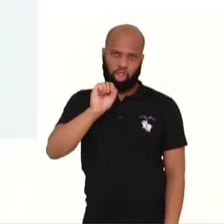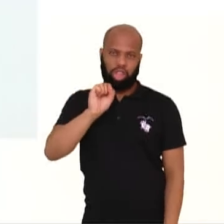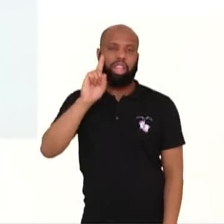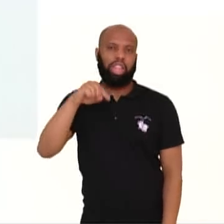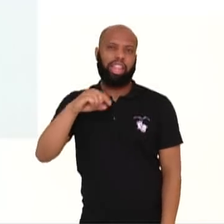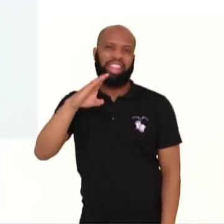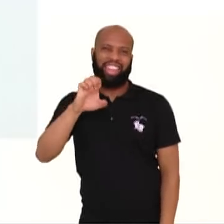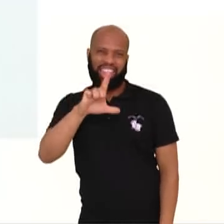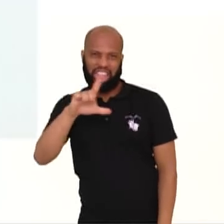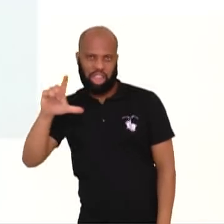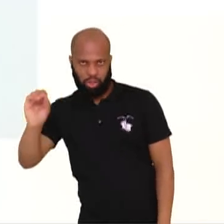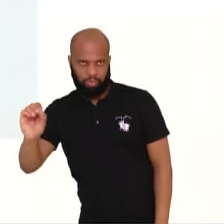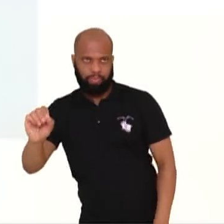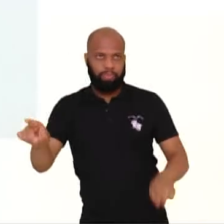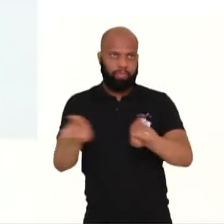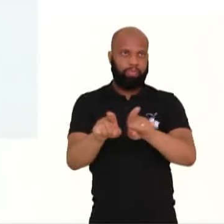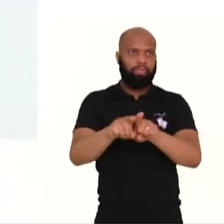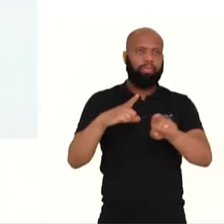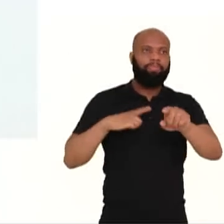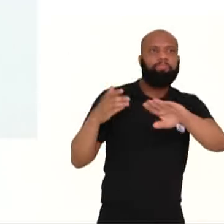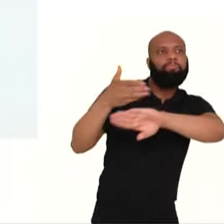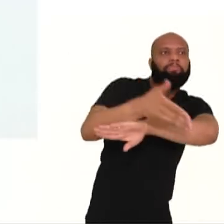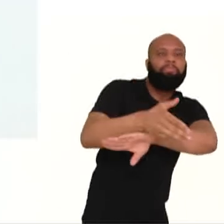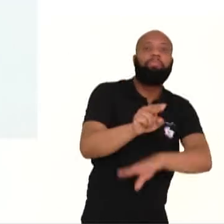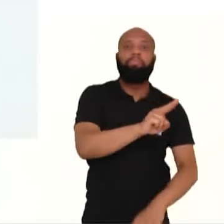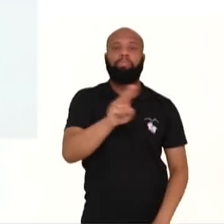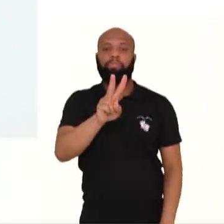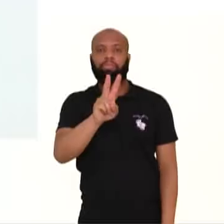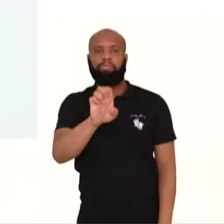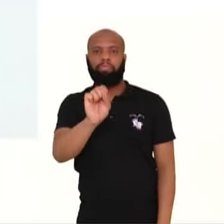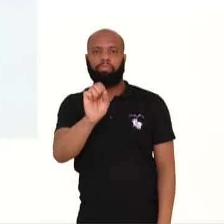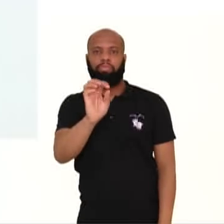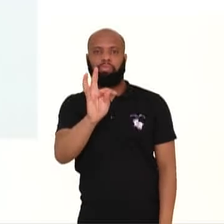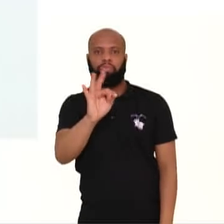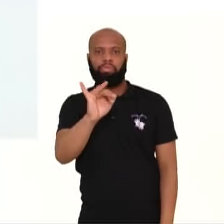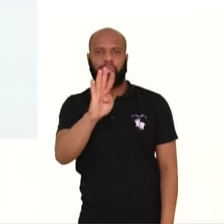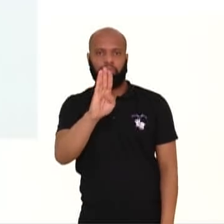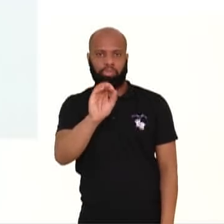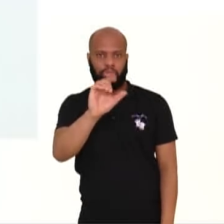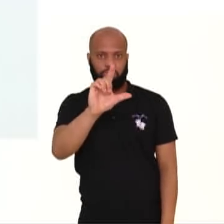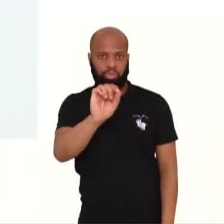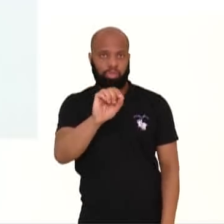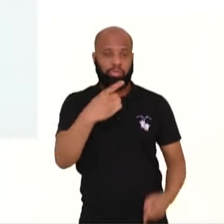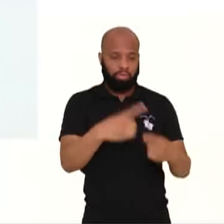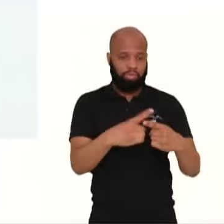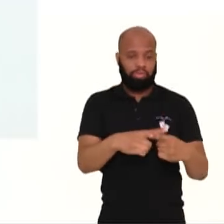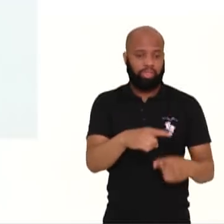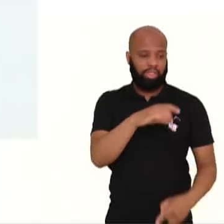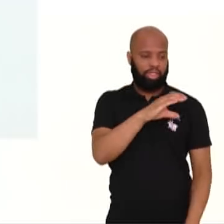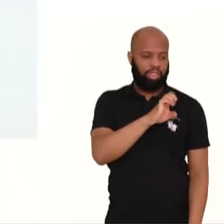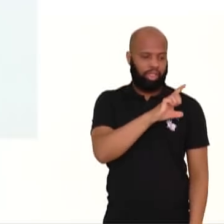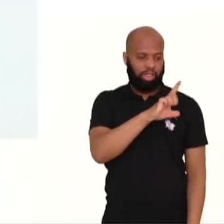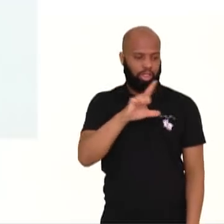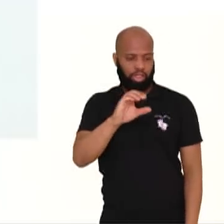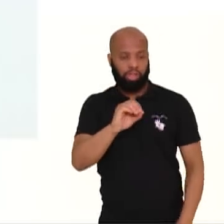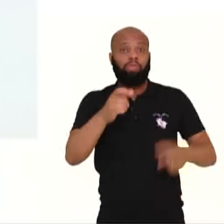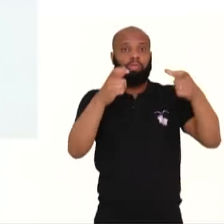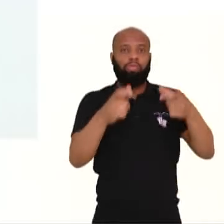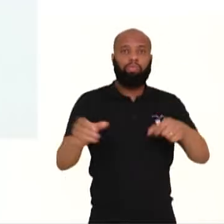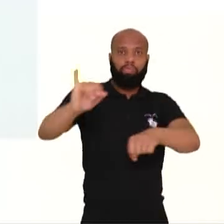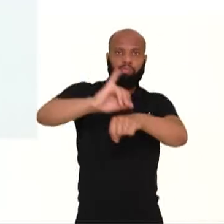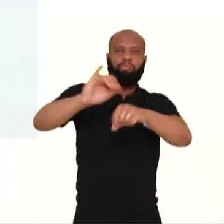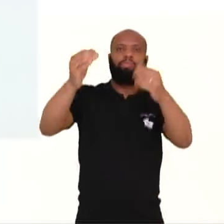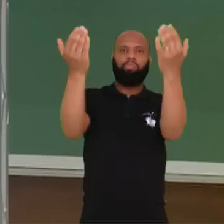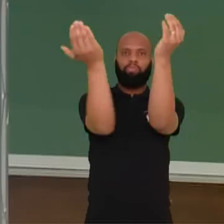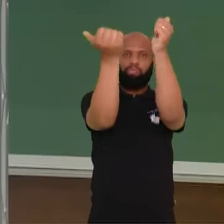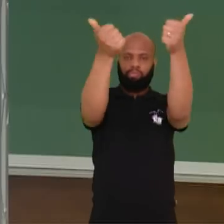pequena entrada chamada vestíbulo. O naos ali representa um local anterior onde está a estátua, e no caso